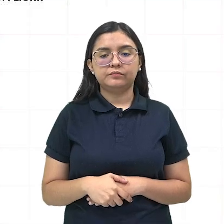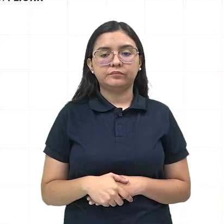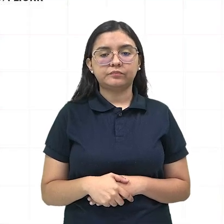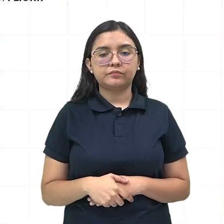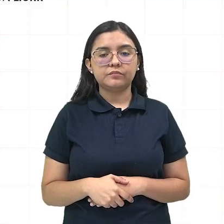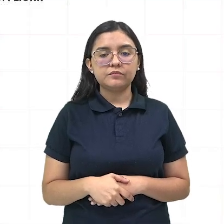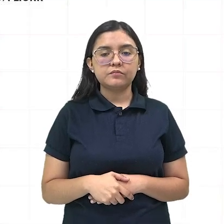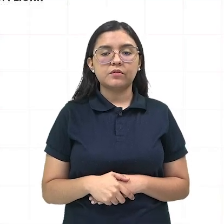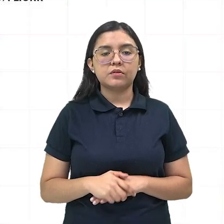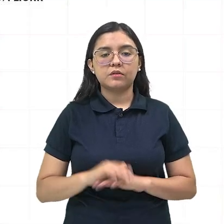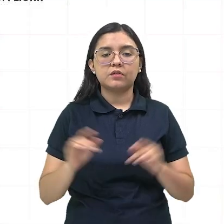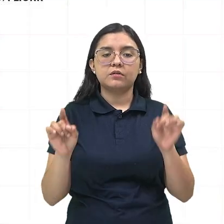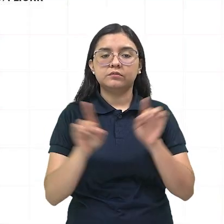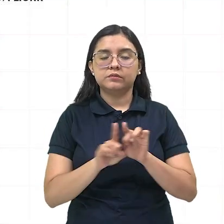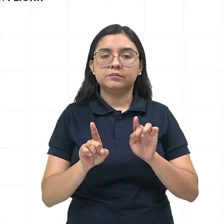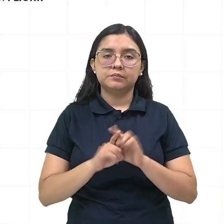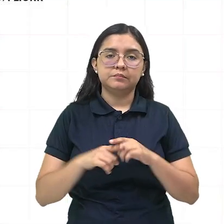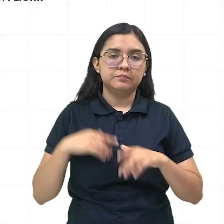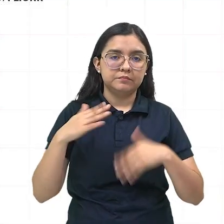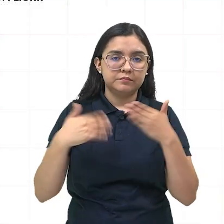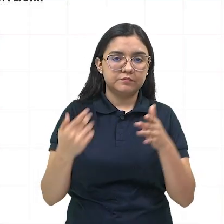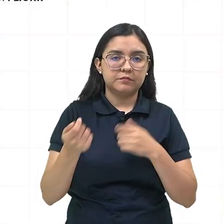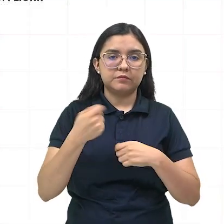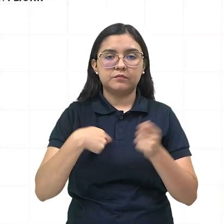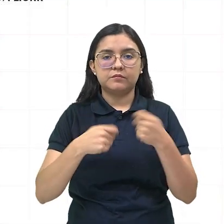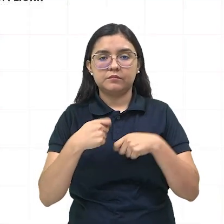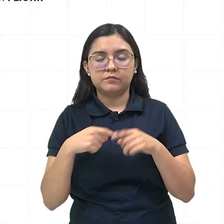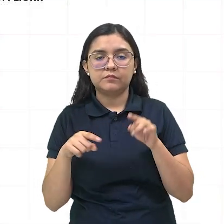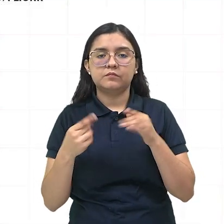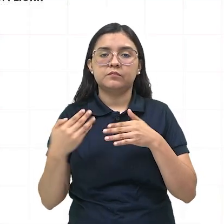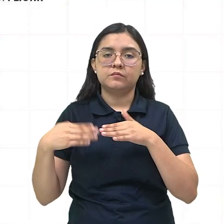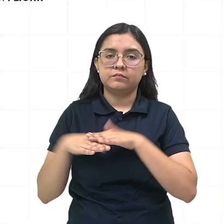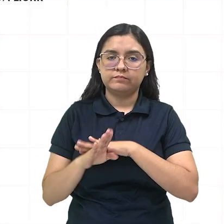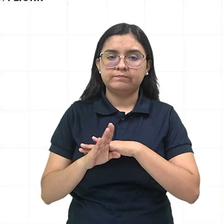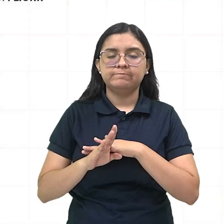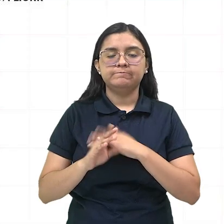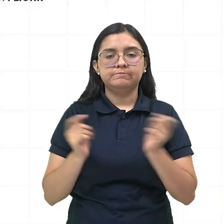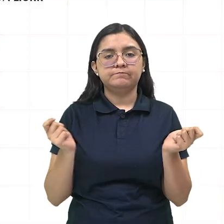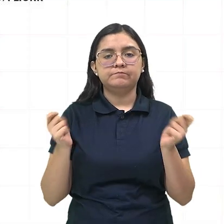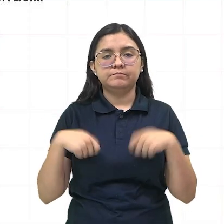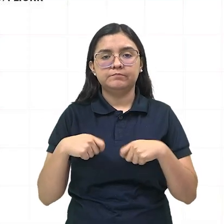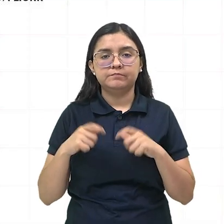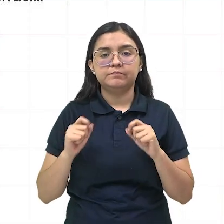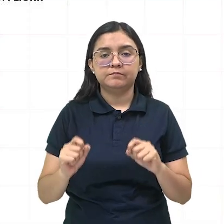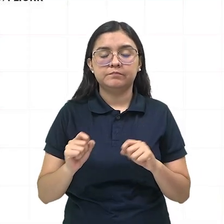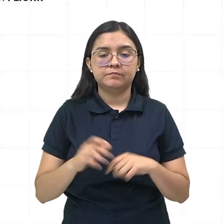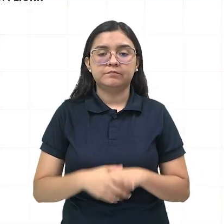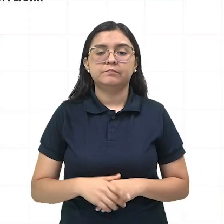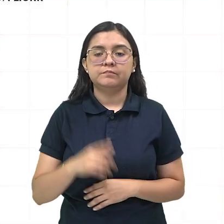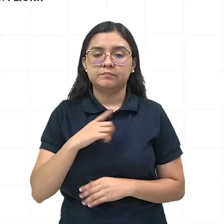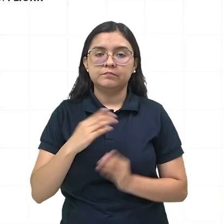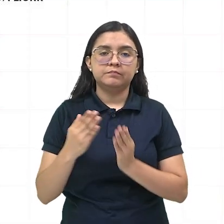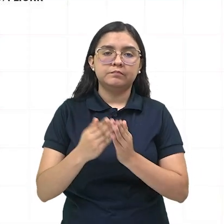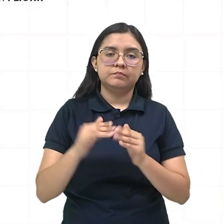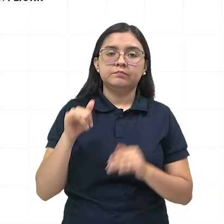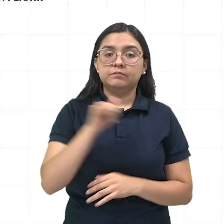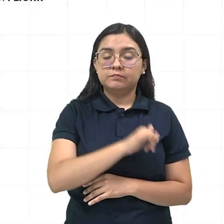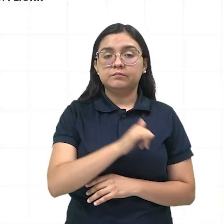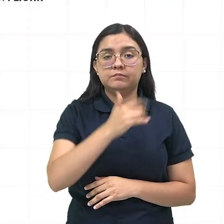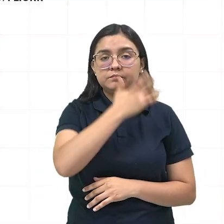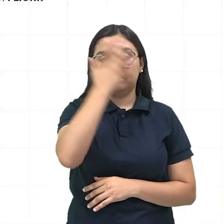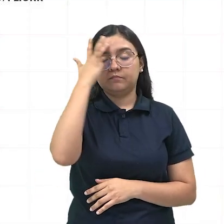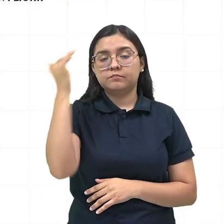a evolução da economia, das finanças, dos costumes, tudo isso proporcionado pelas redes de transporte fez com que as